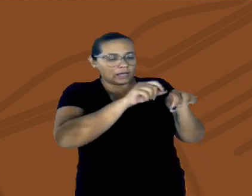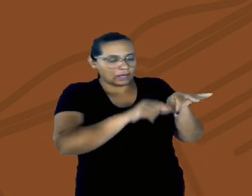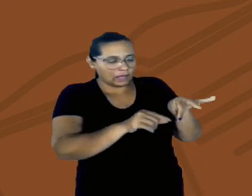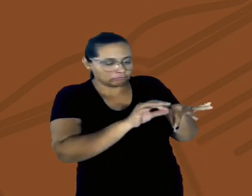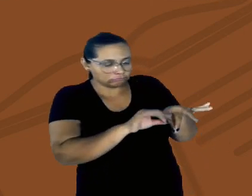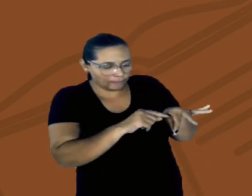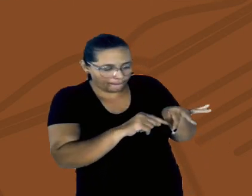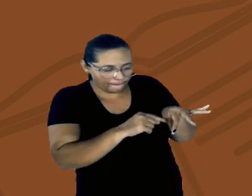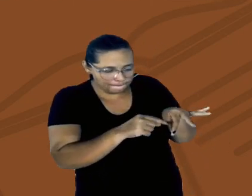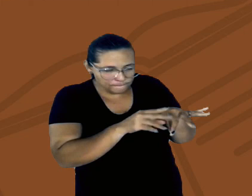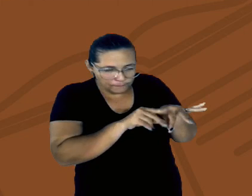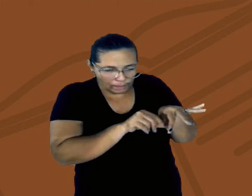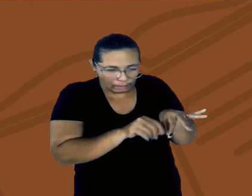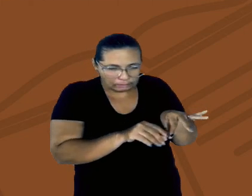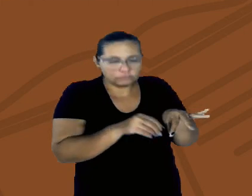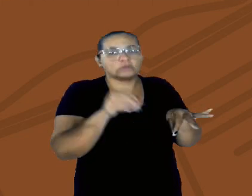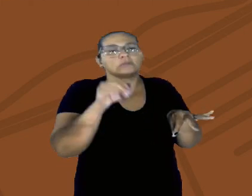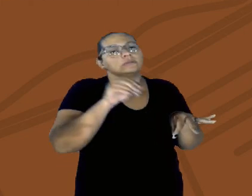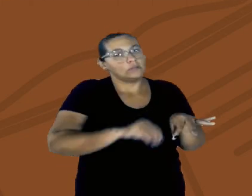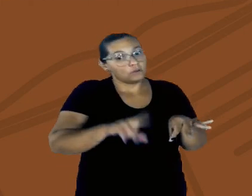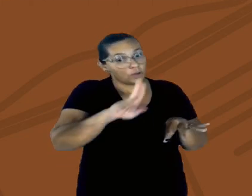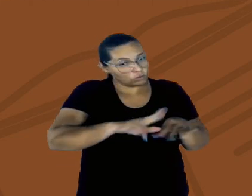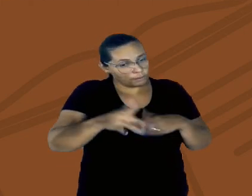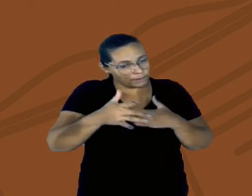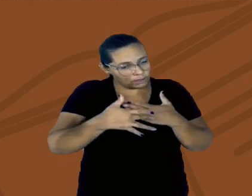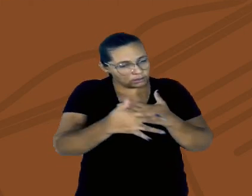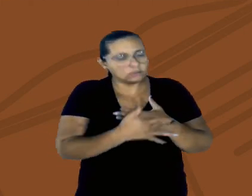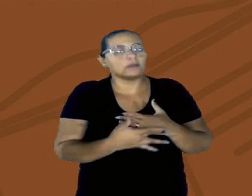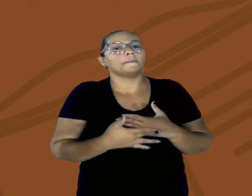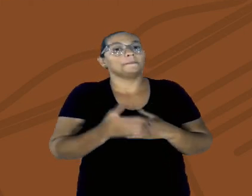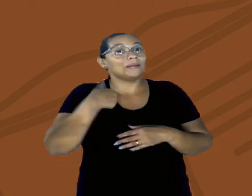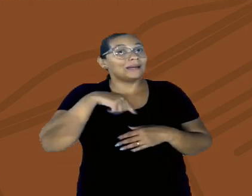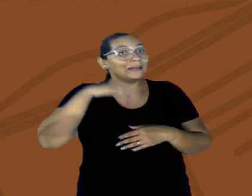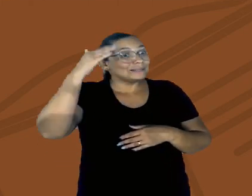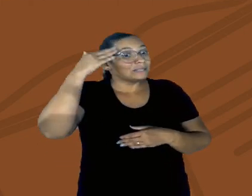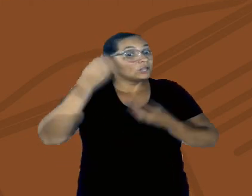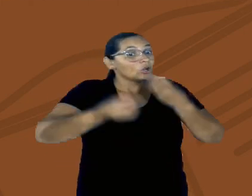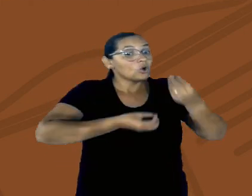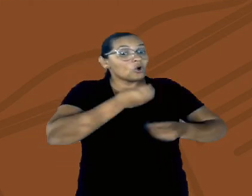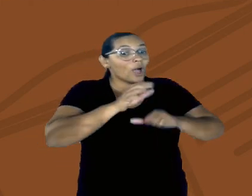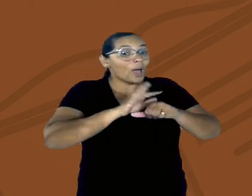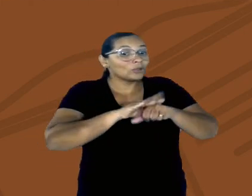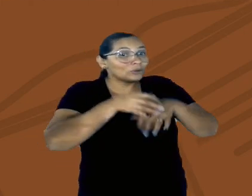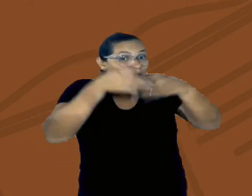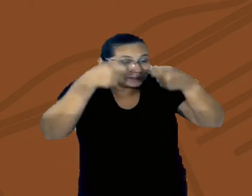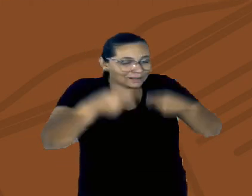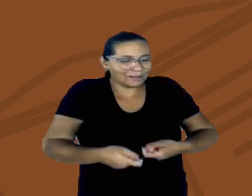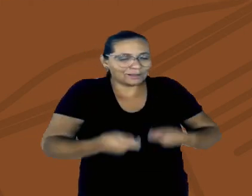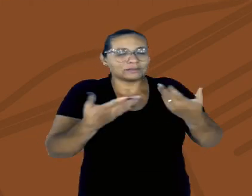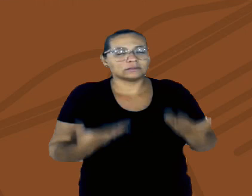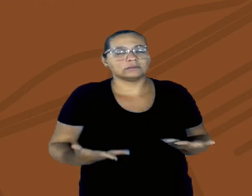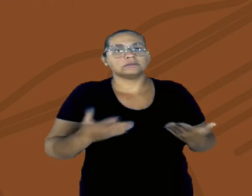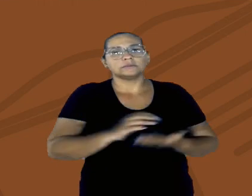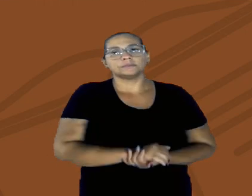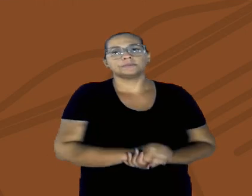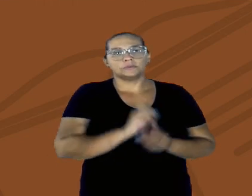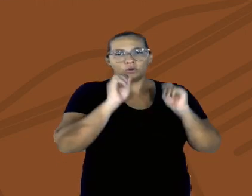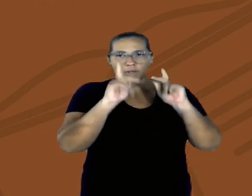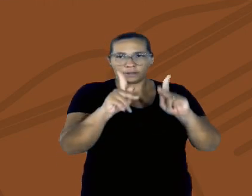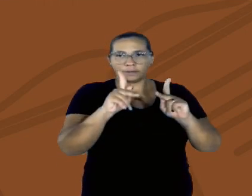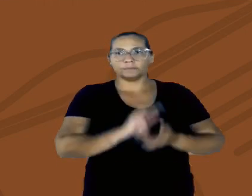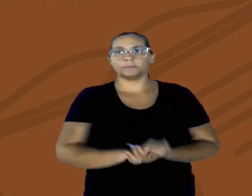Para tentar diagnosticar com precisão que tipo de IST é. Ok? Ok,